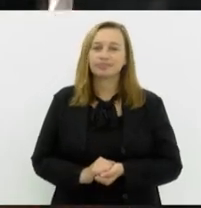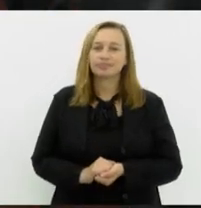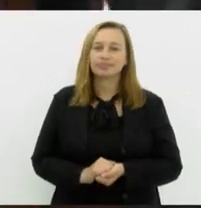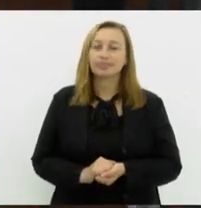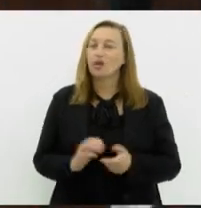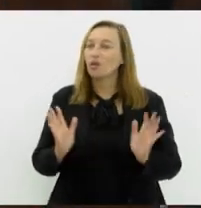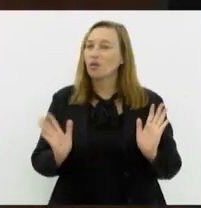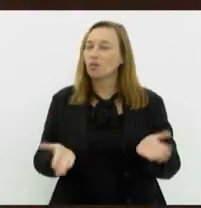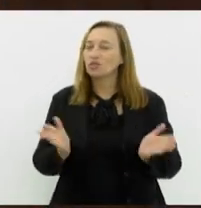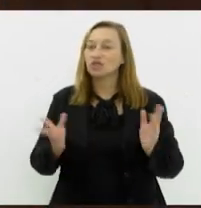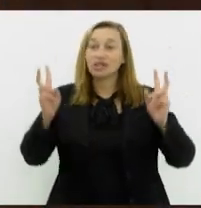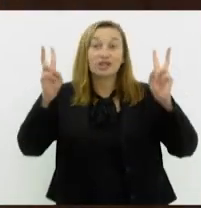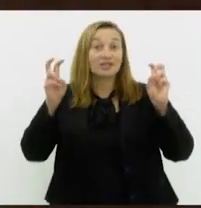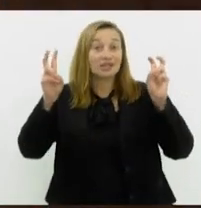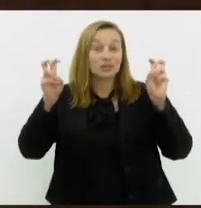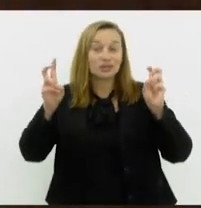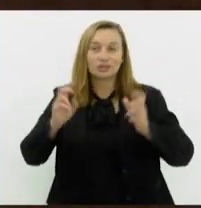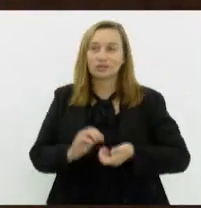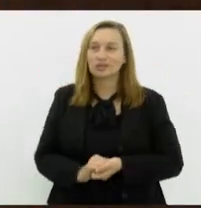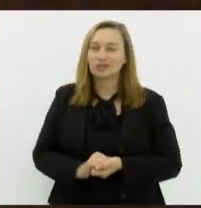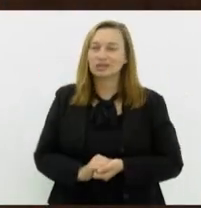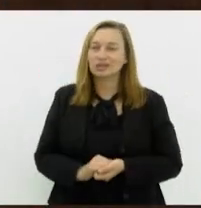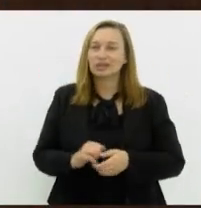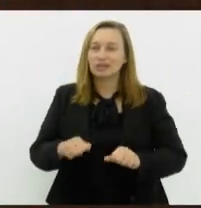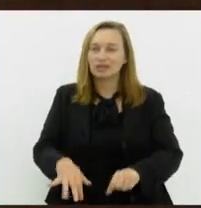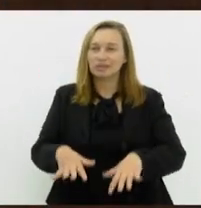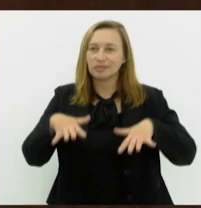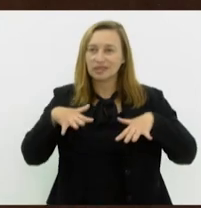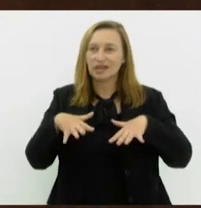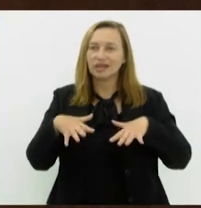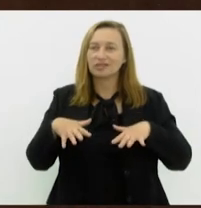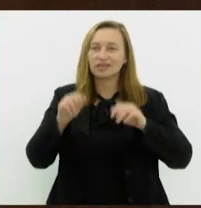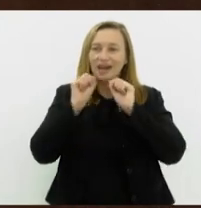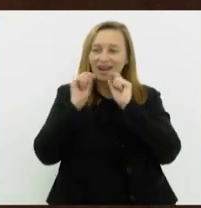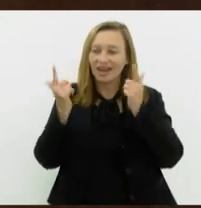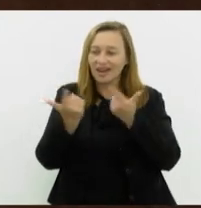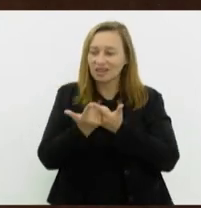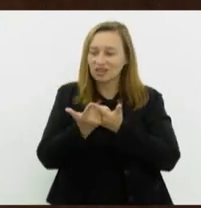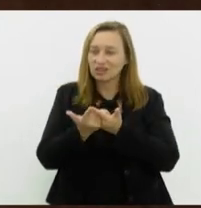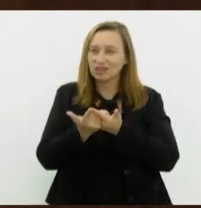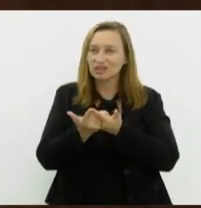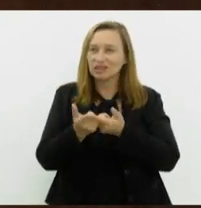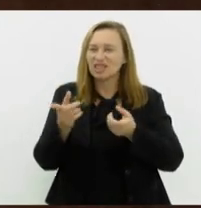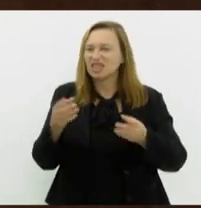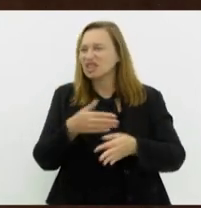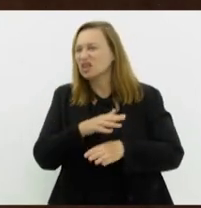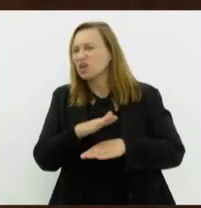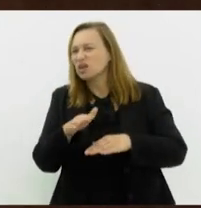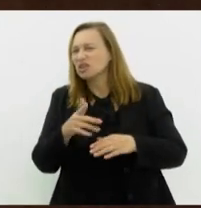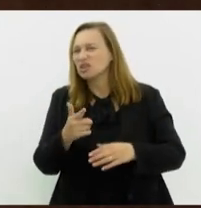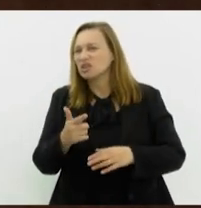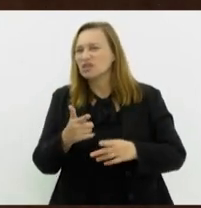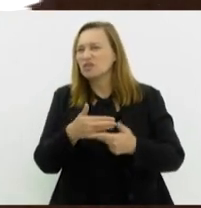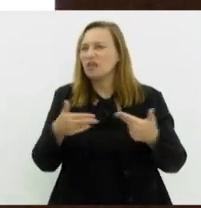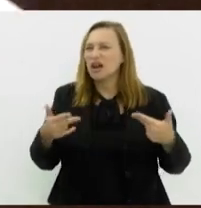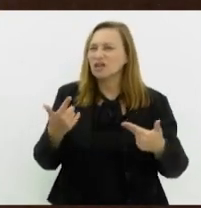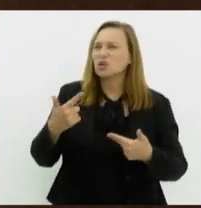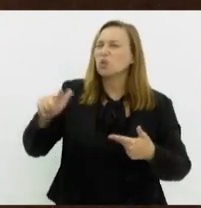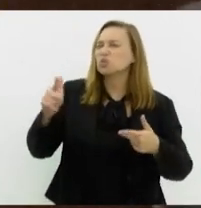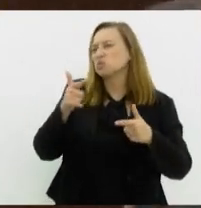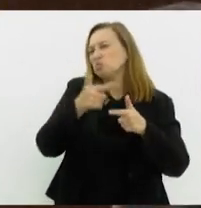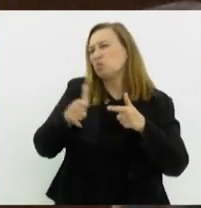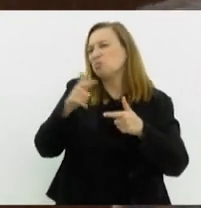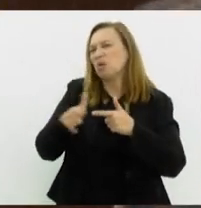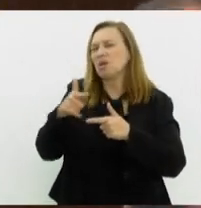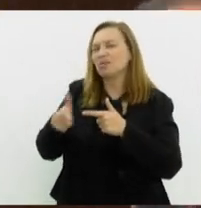trazendo hoje essa matéria aqui para o plenário da Assembleia Legislativa, mediante a tantos outros problemas